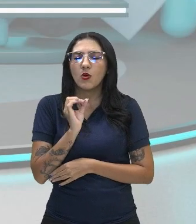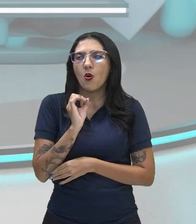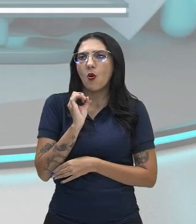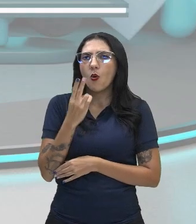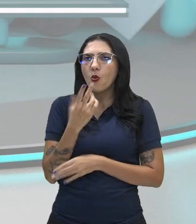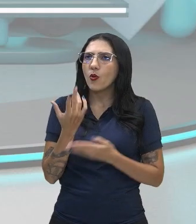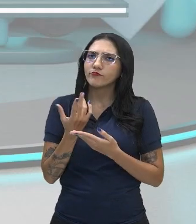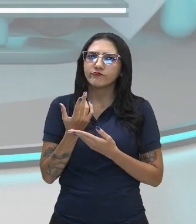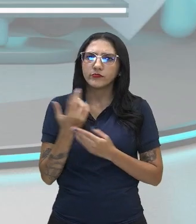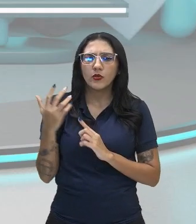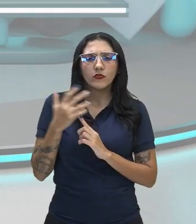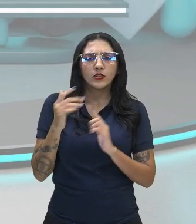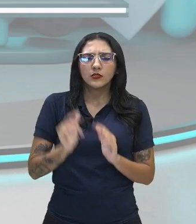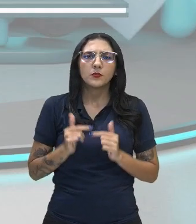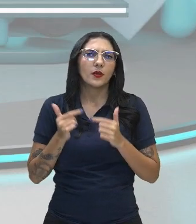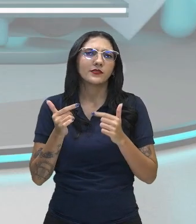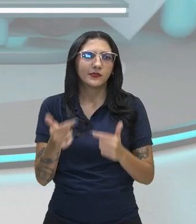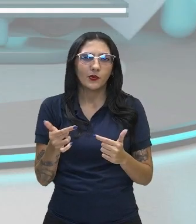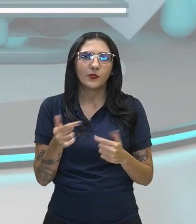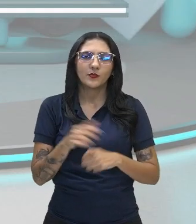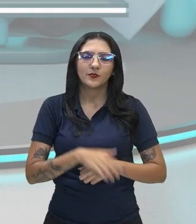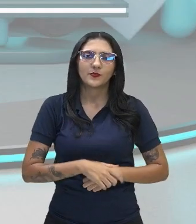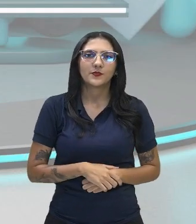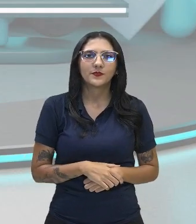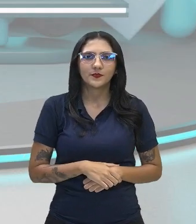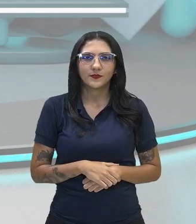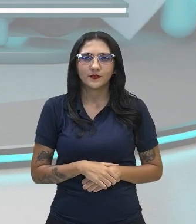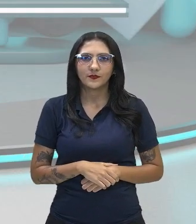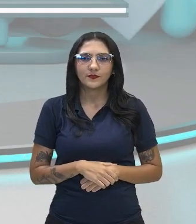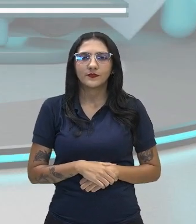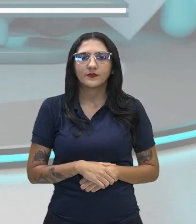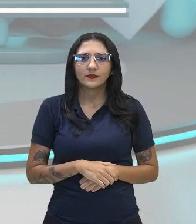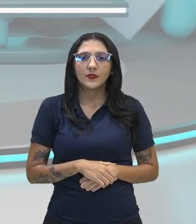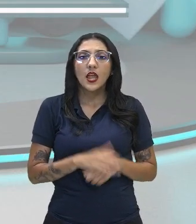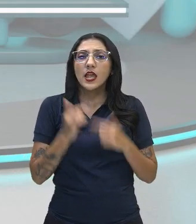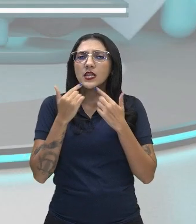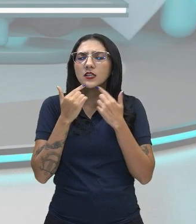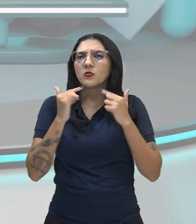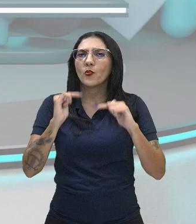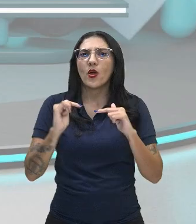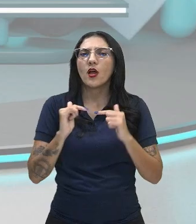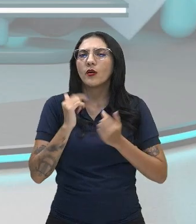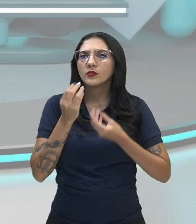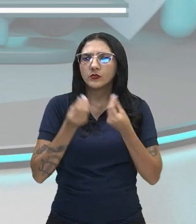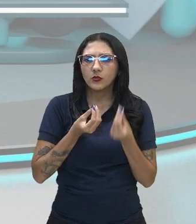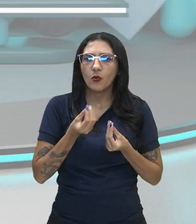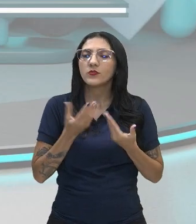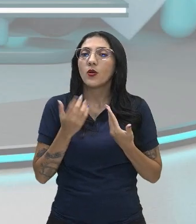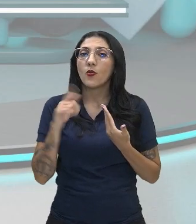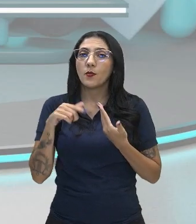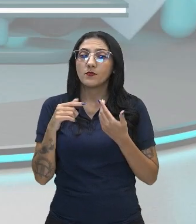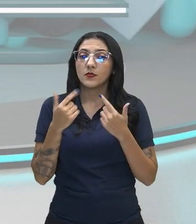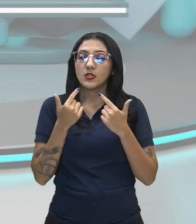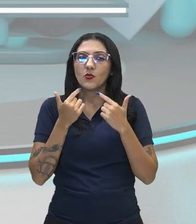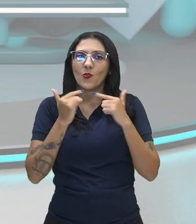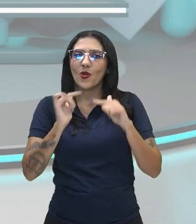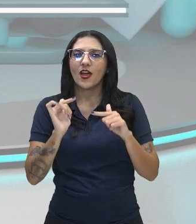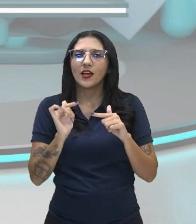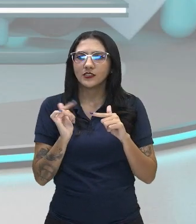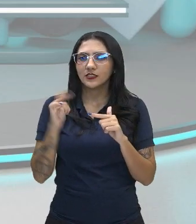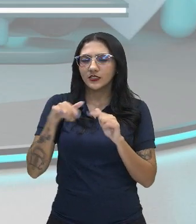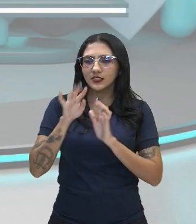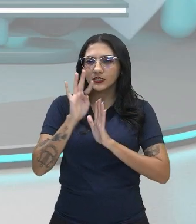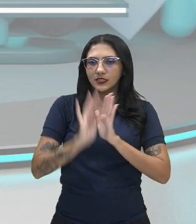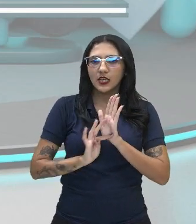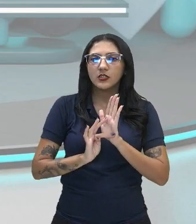ação de uma determinada forma. E a linguagem? A linguagem utilizada no texto,